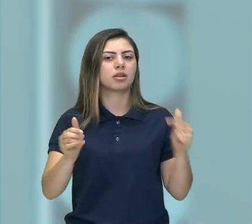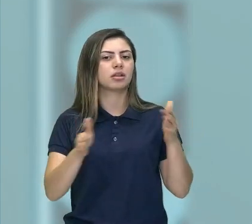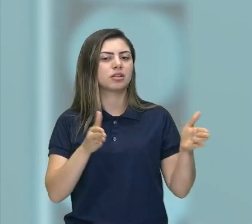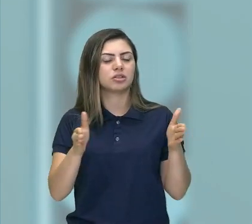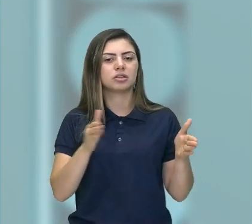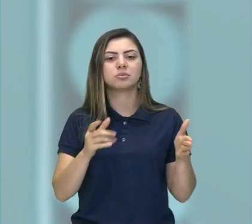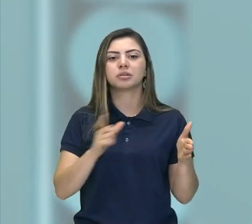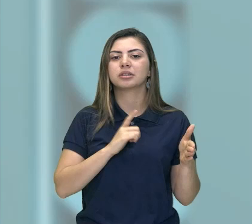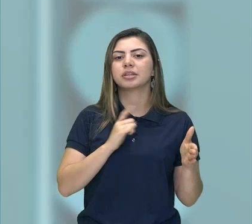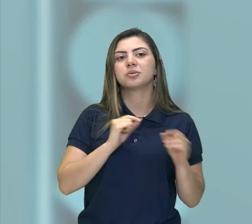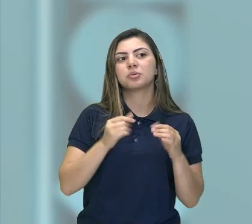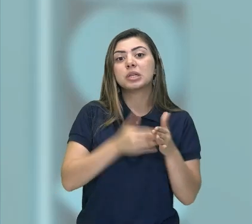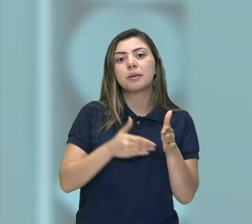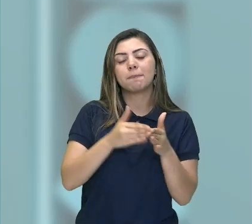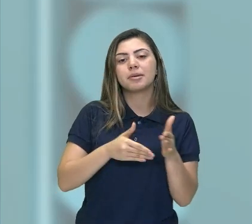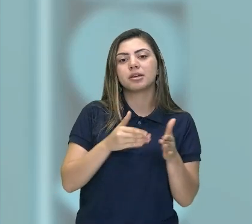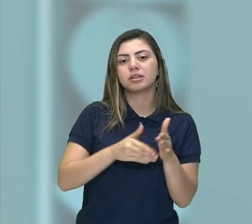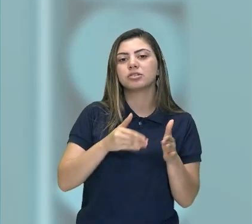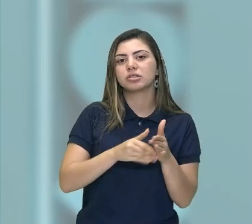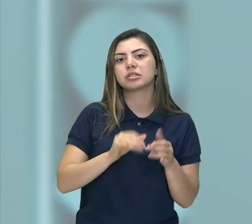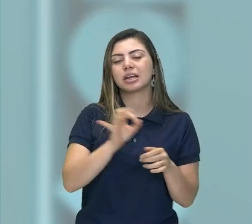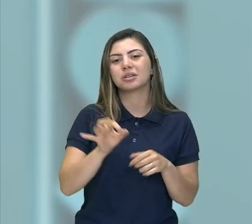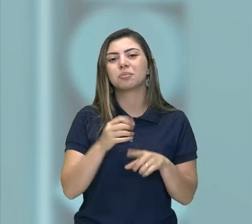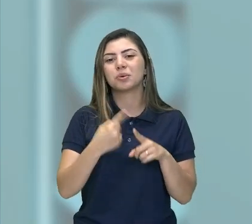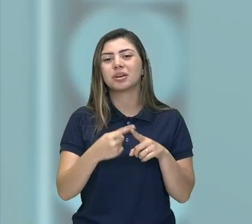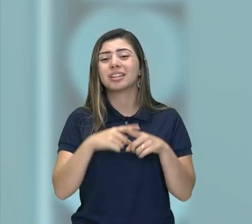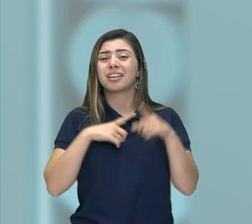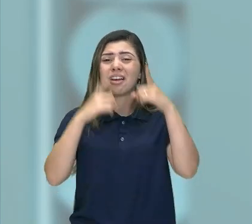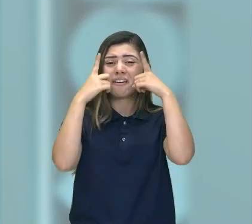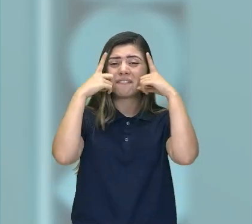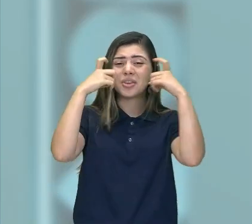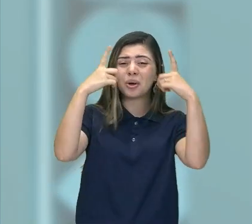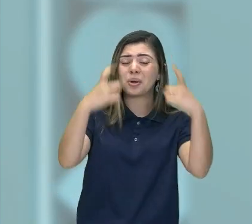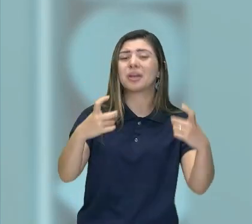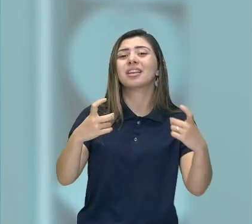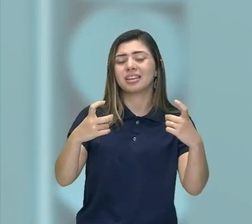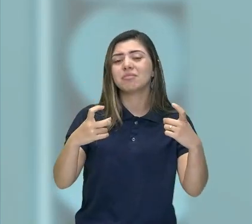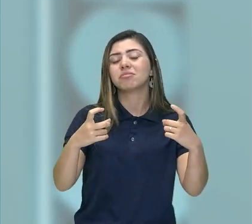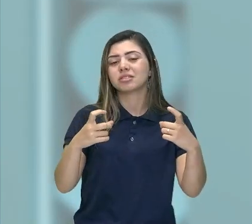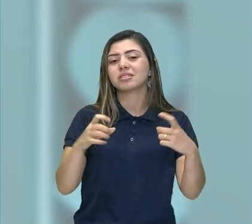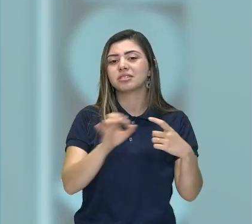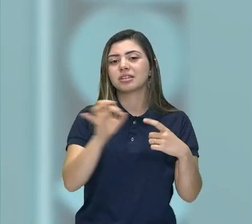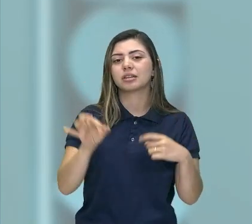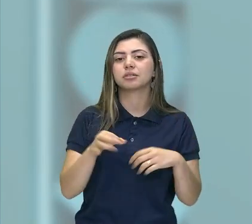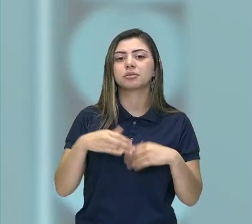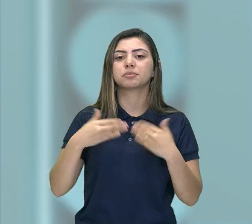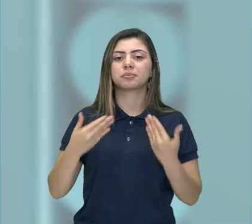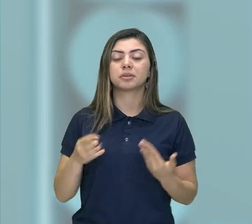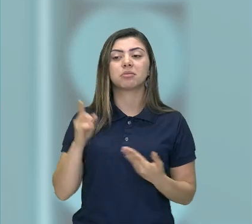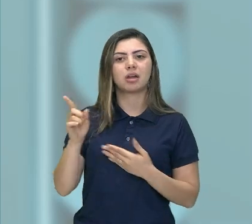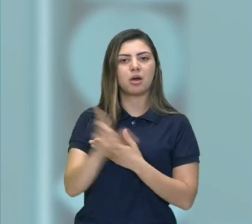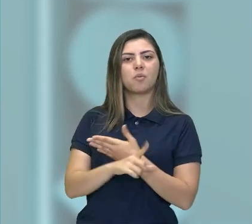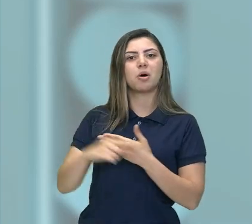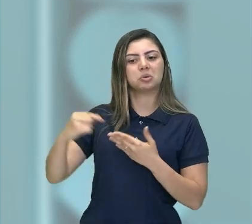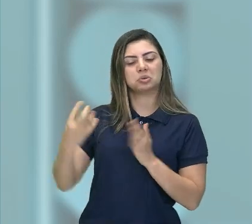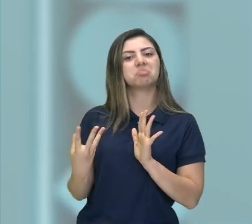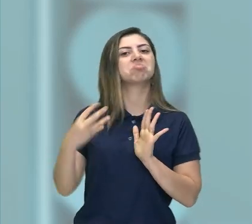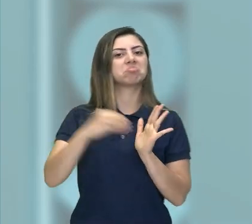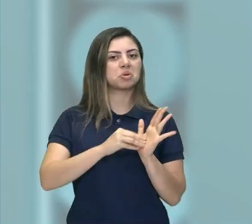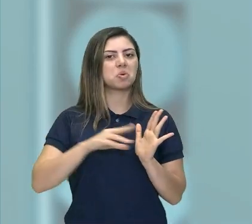algum limite, exceto em Guimarães Rosa, em que a violência é marcada, mas é uma violência até poética. Agora, no Rubem Fonseca, não. A gente vai ver